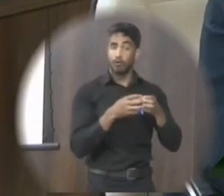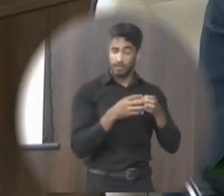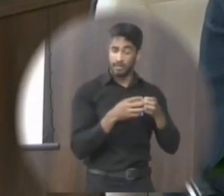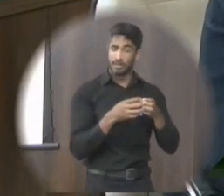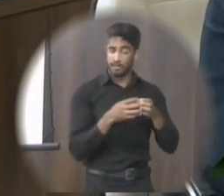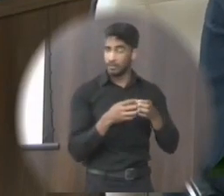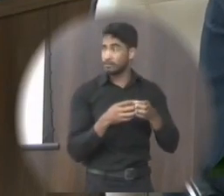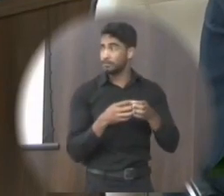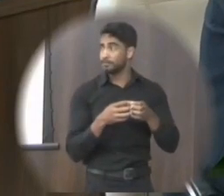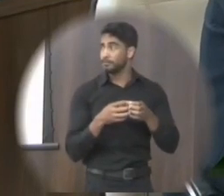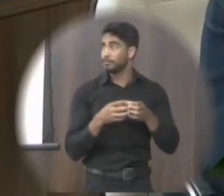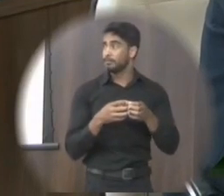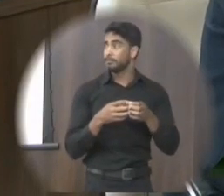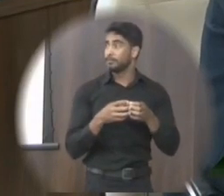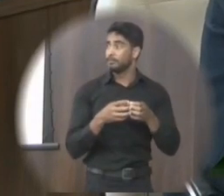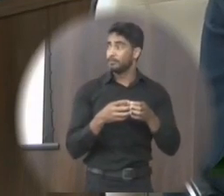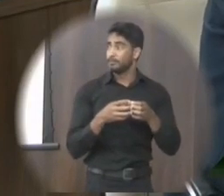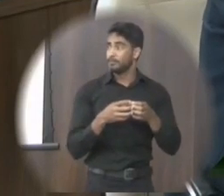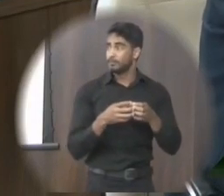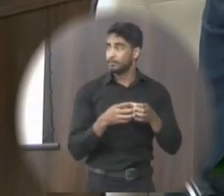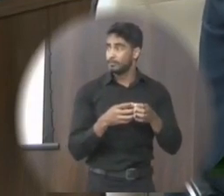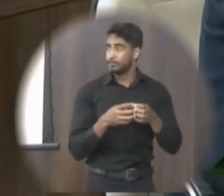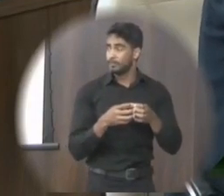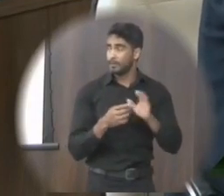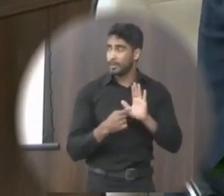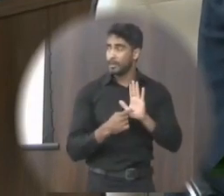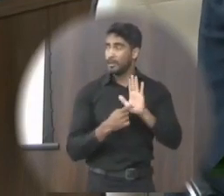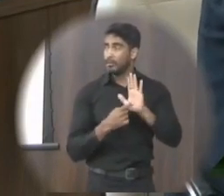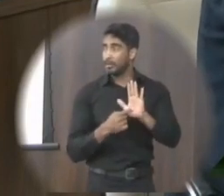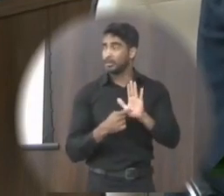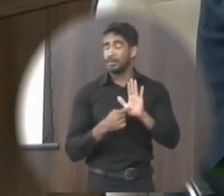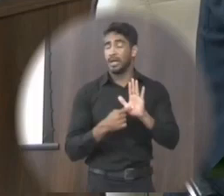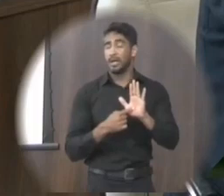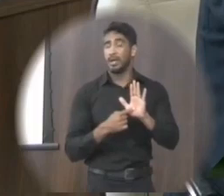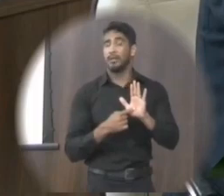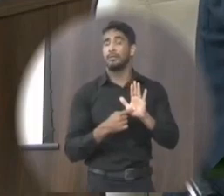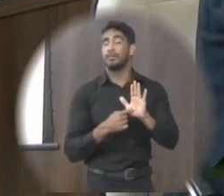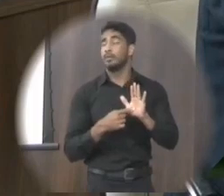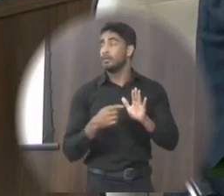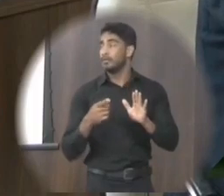demais vereadores que se mostraram interessados, como o